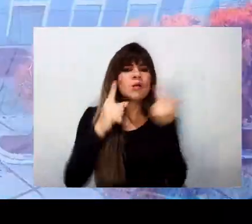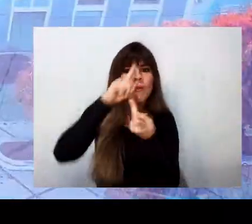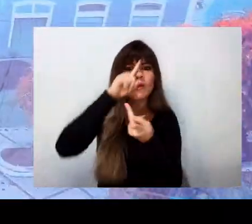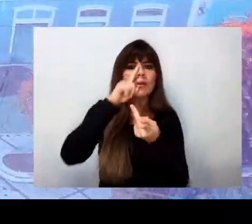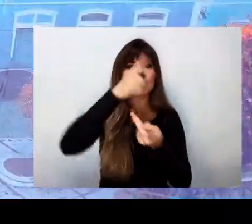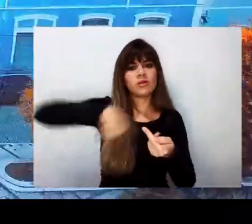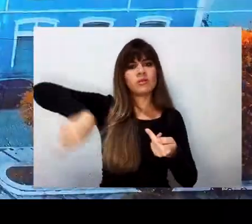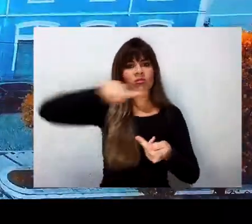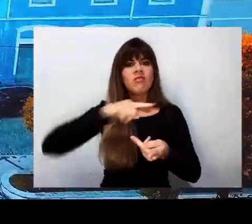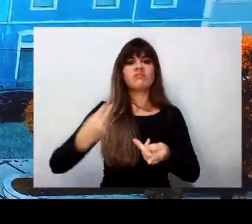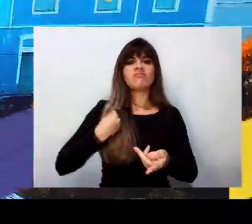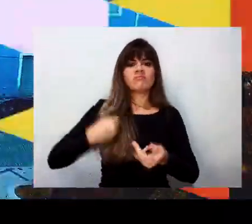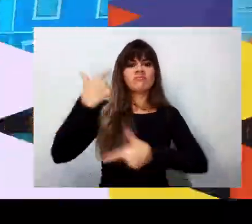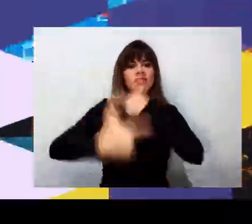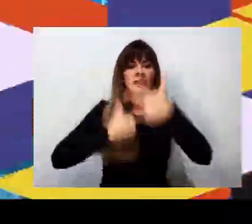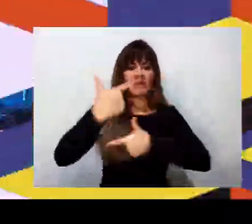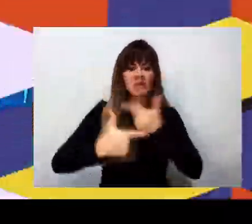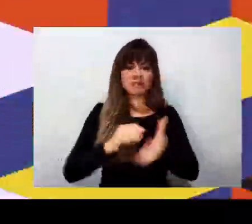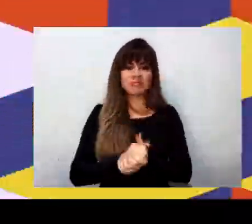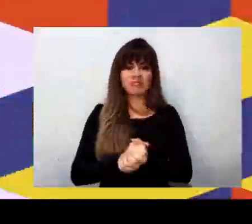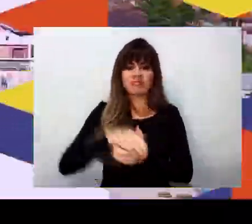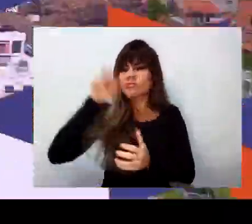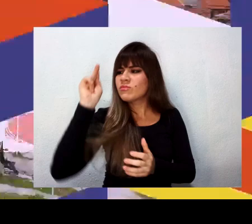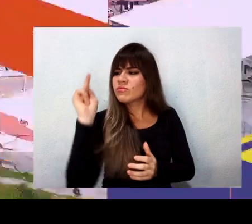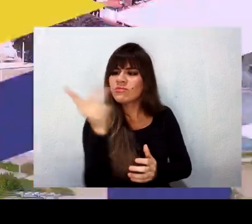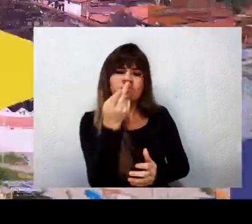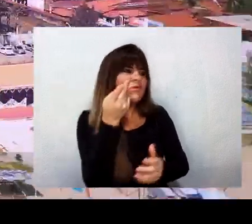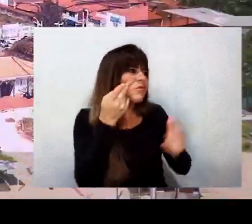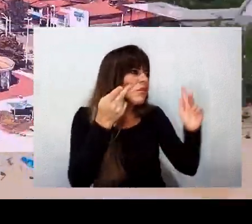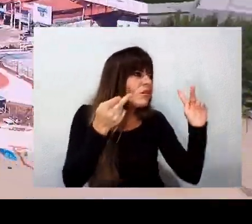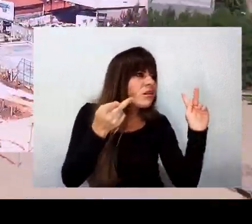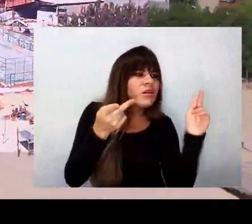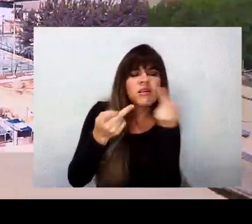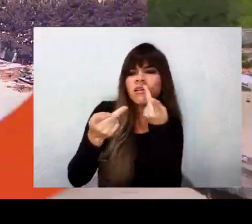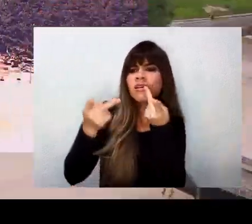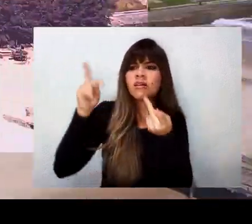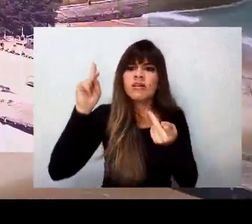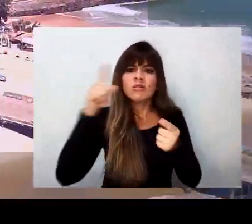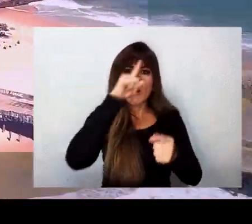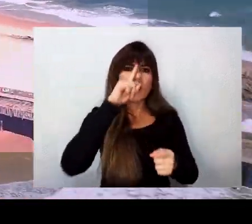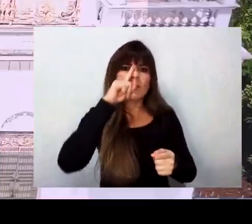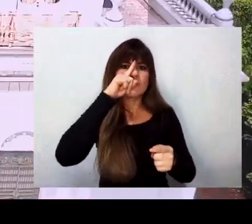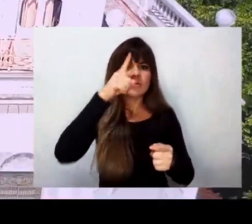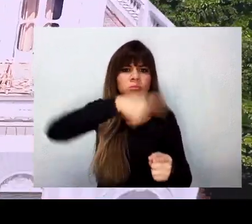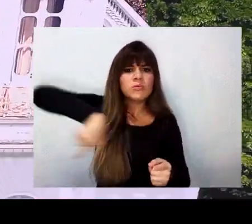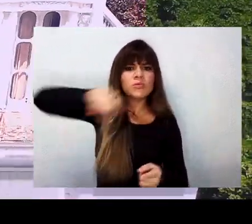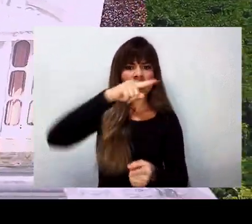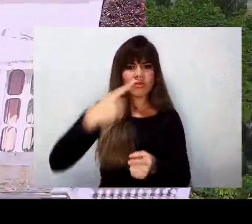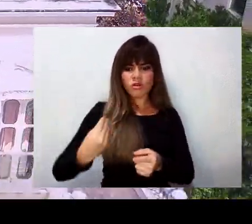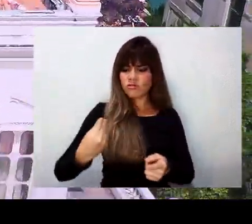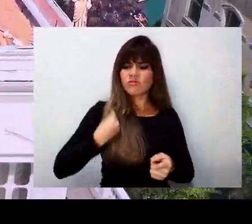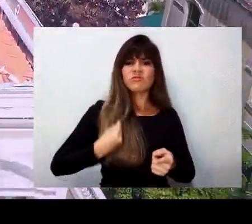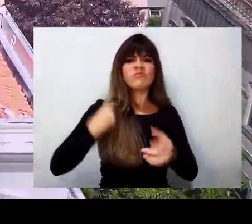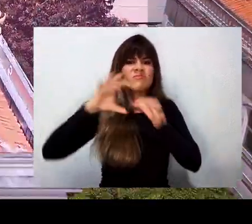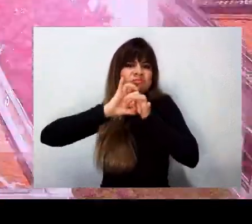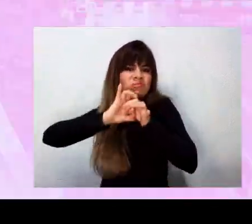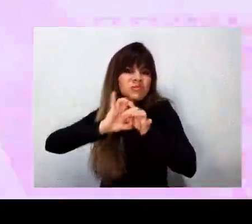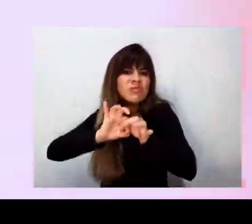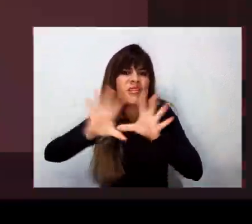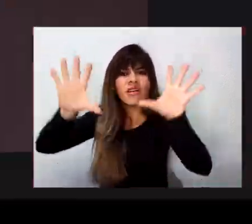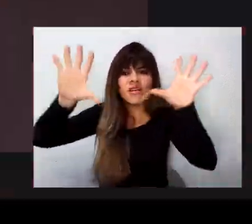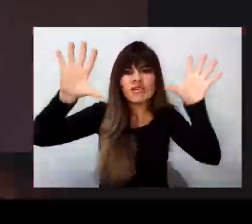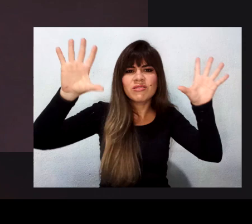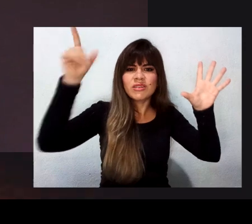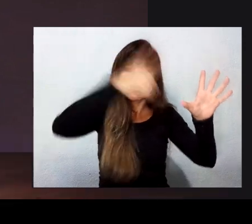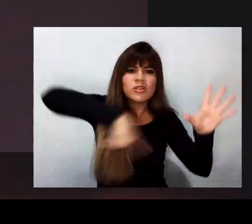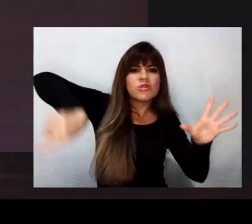dos perigos, somos nós no batente. Vinheta da série Nós no Batente. Imagens aéreas de Fortaleza, fachada do